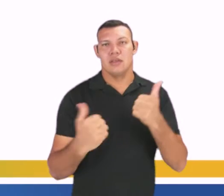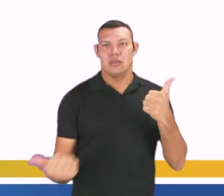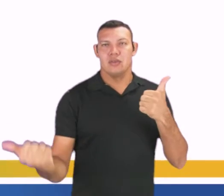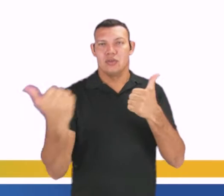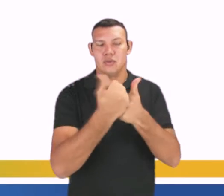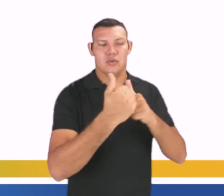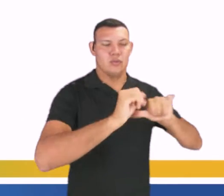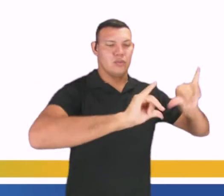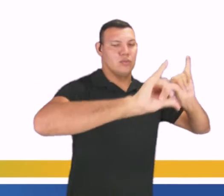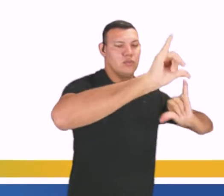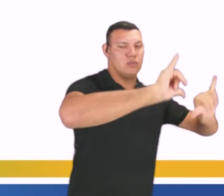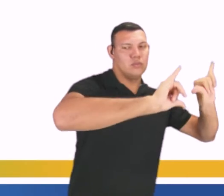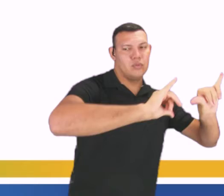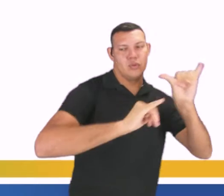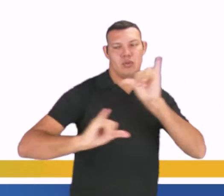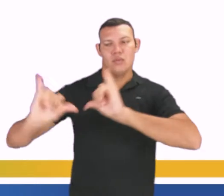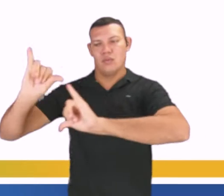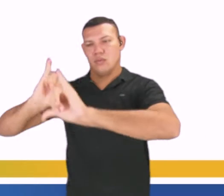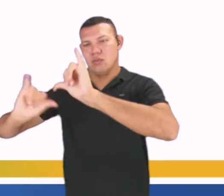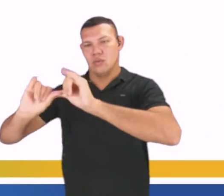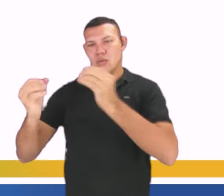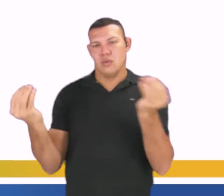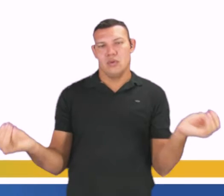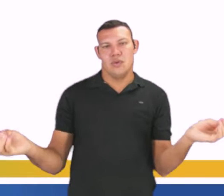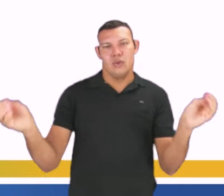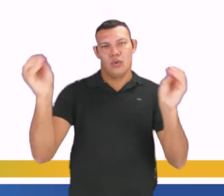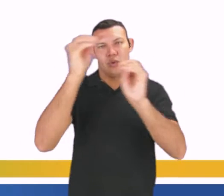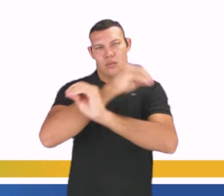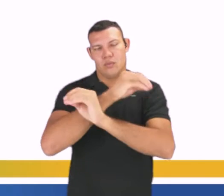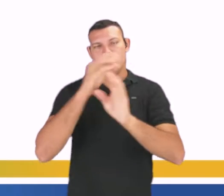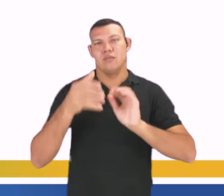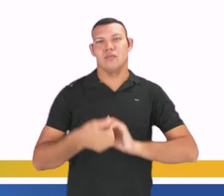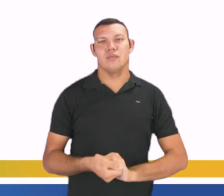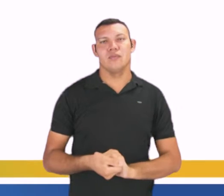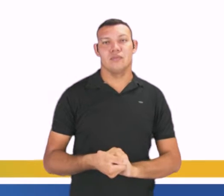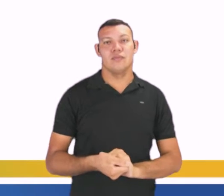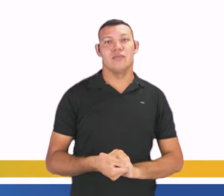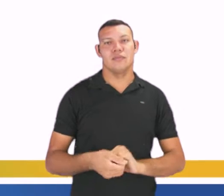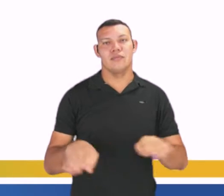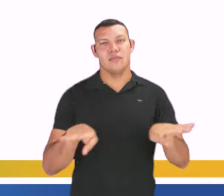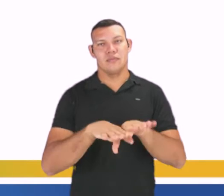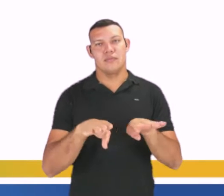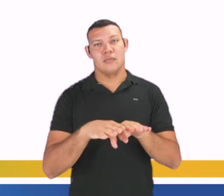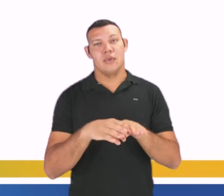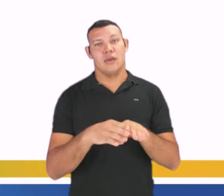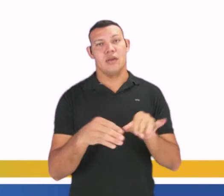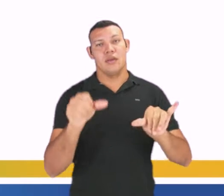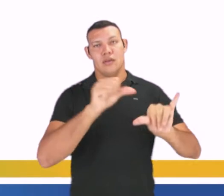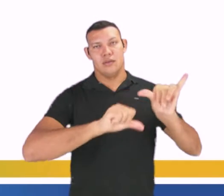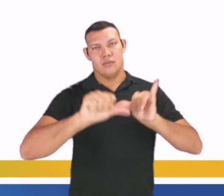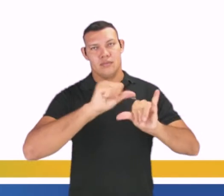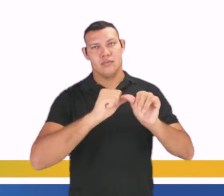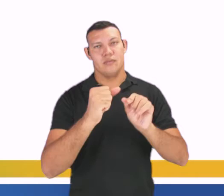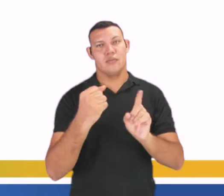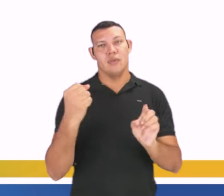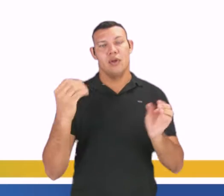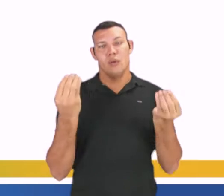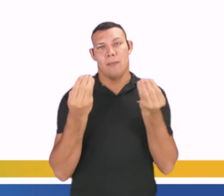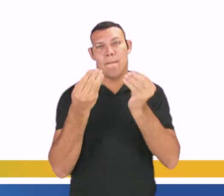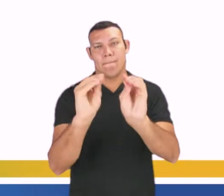componentes radicais de uma reação, reação de adição, reação de eliminação